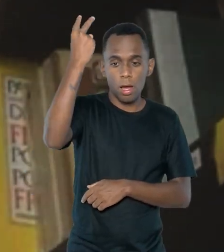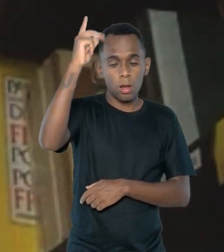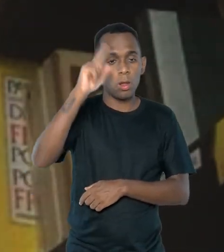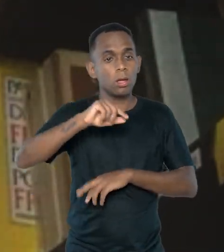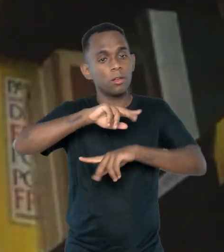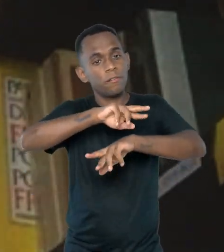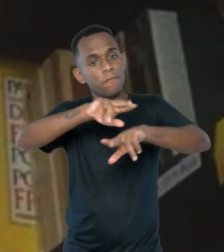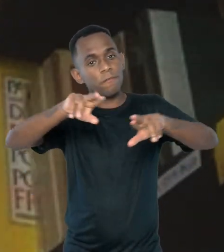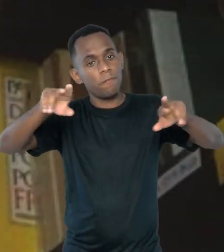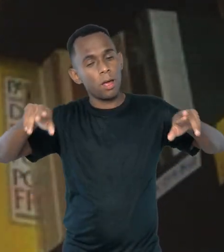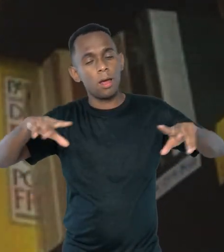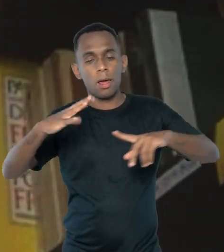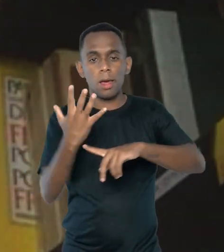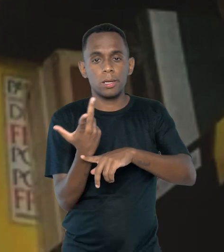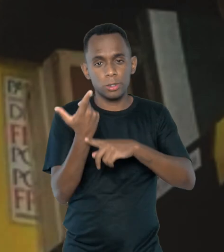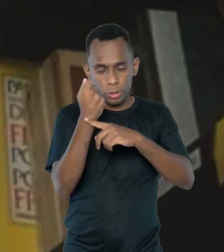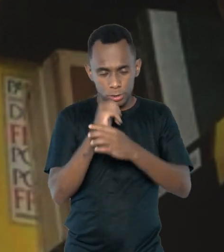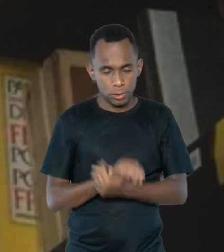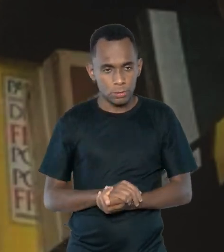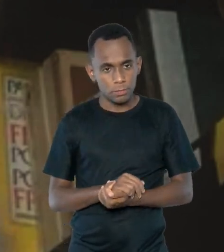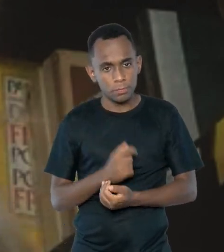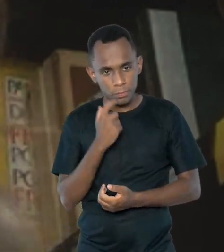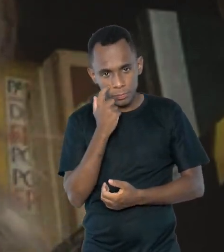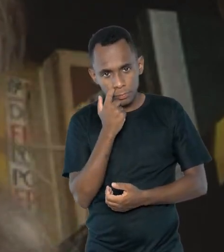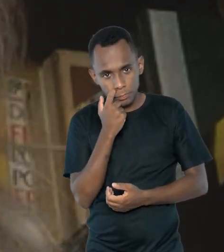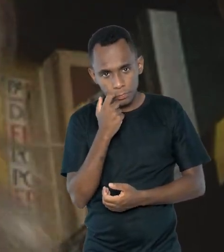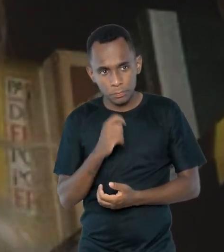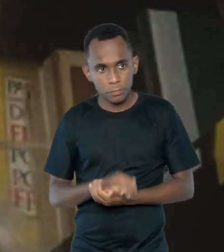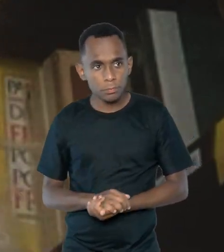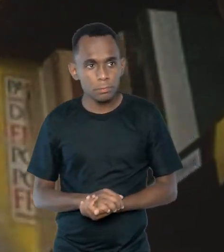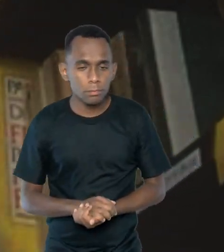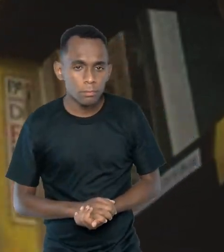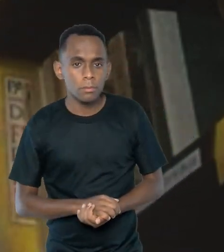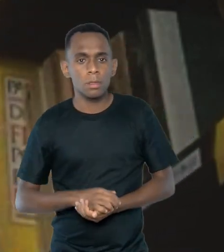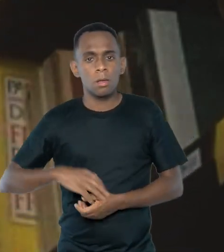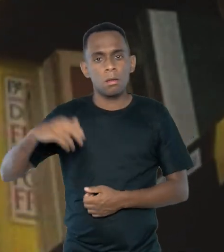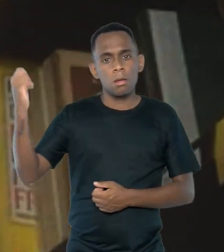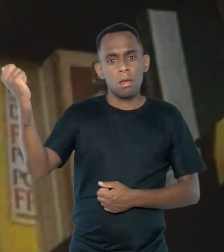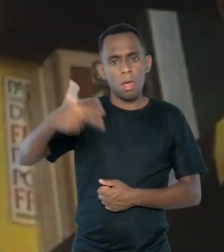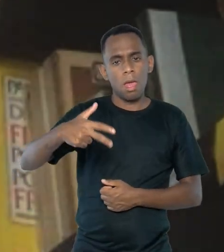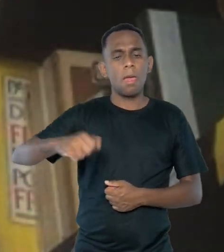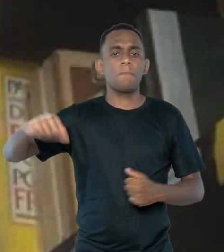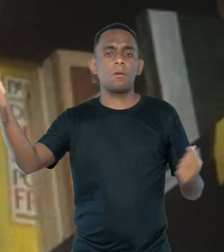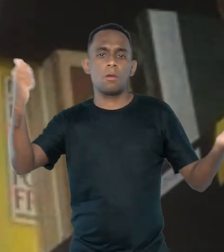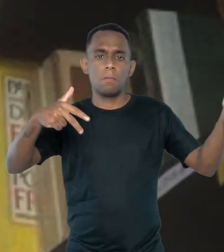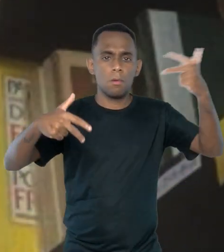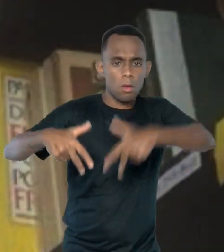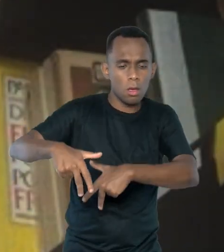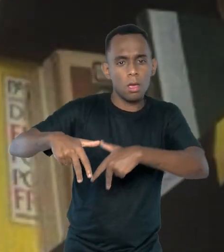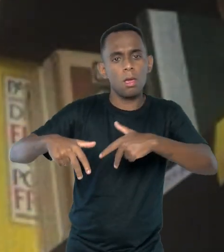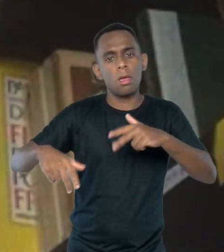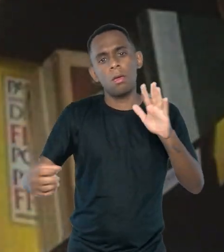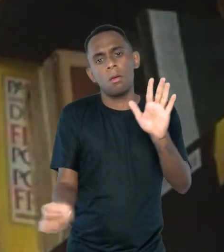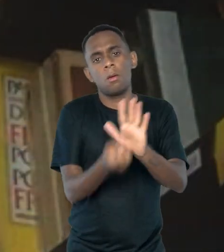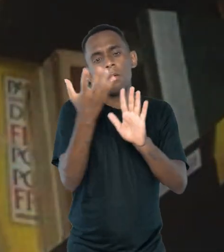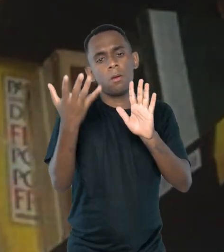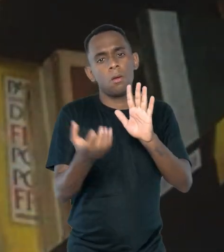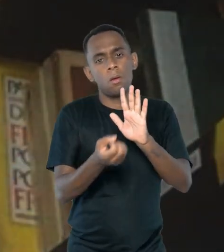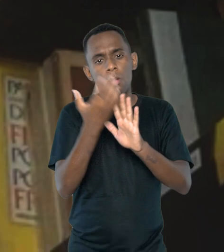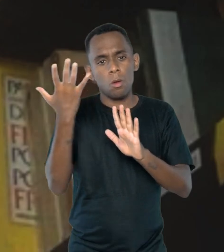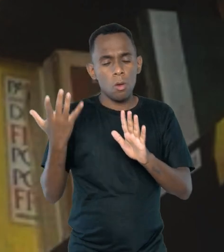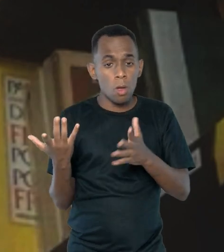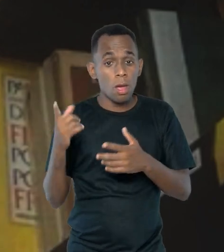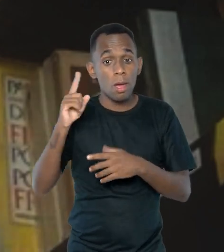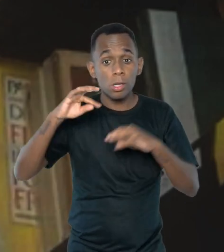a diferentes expressões artísticas. E o rap, o hip hop, o slam, tudo